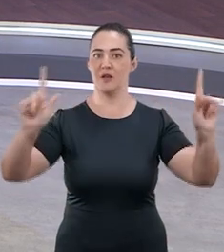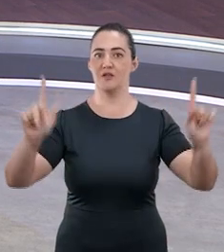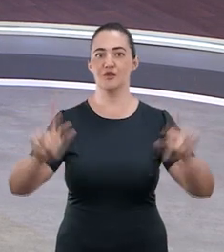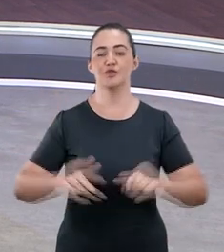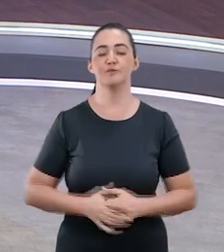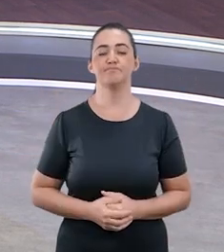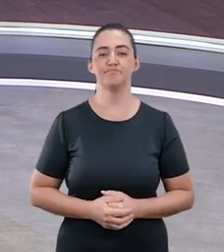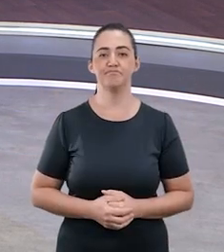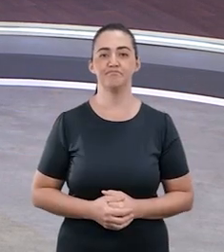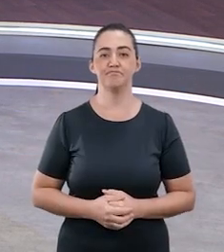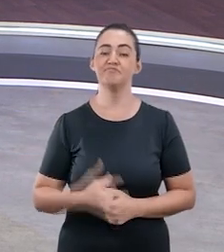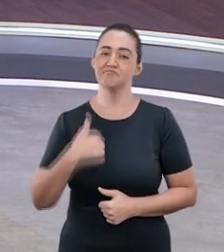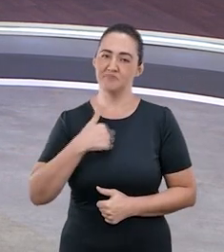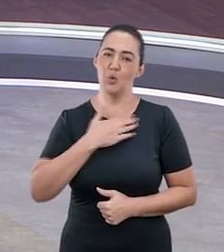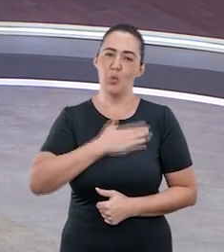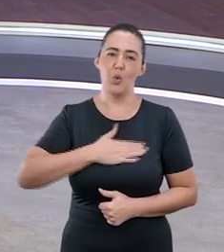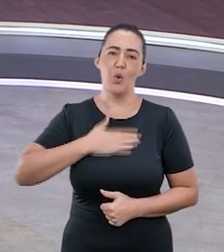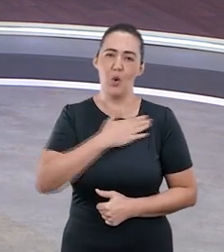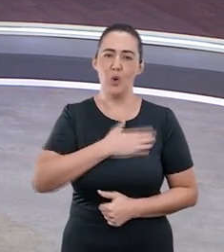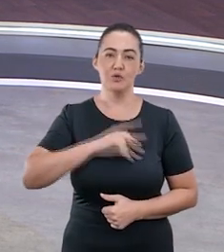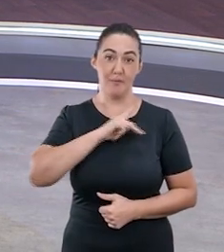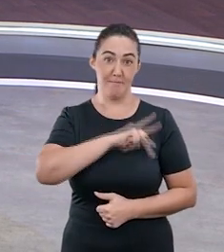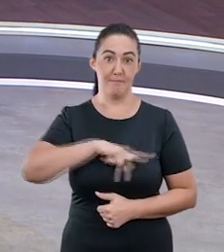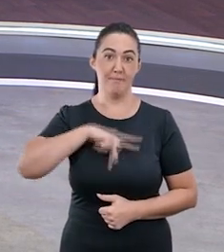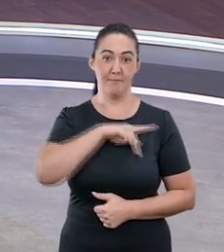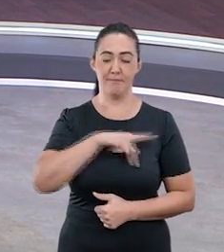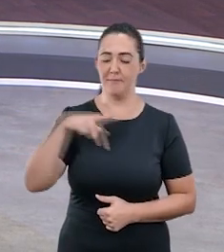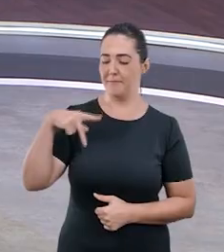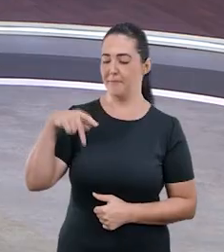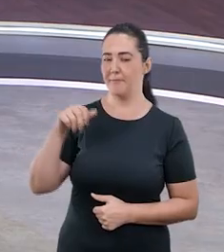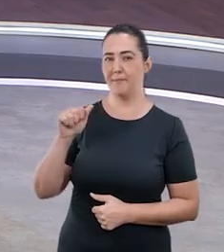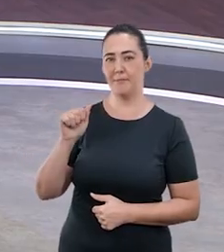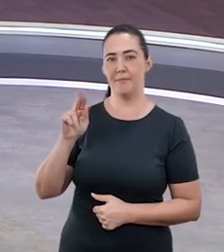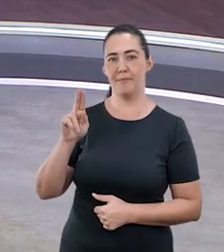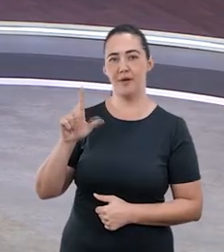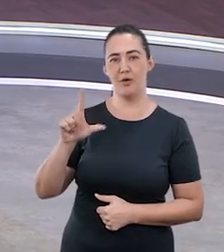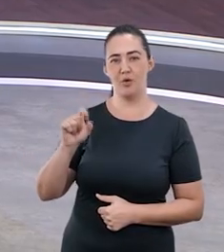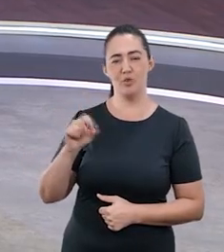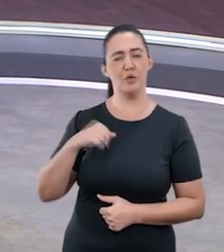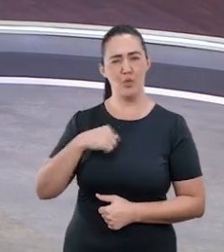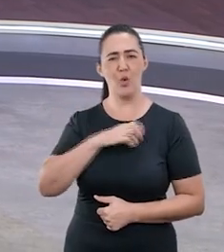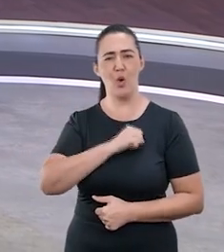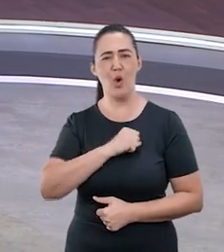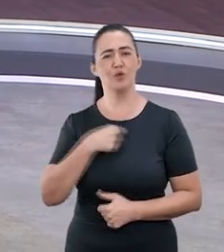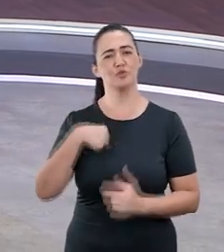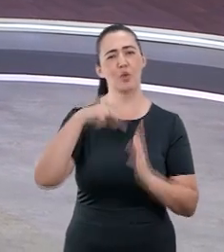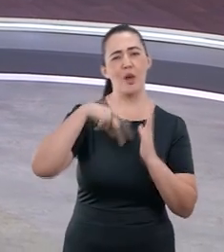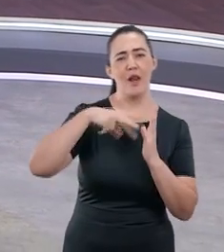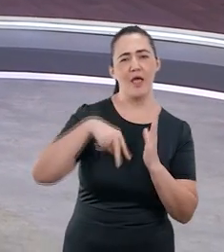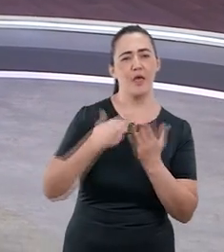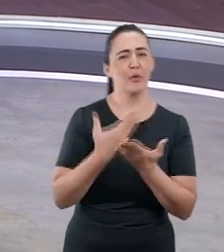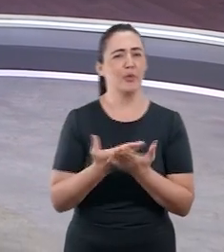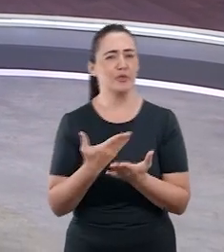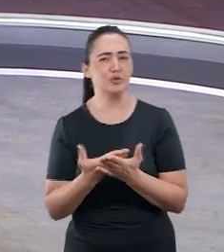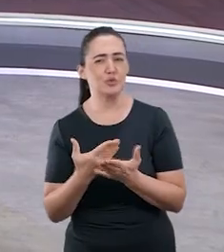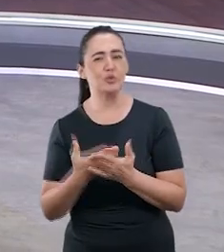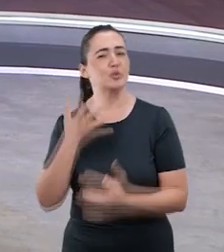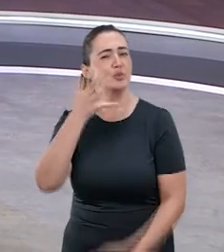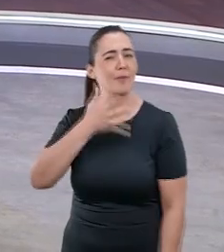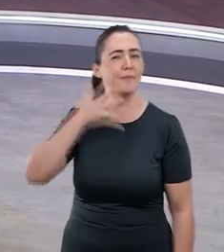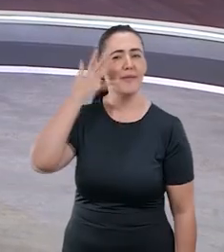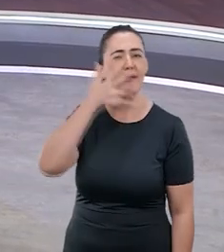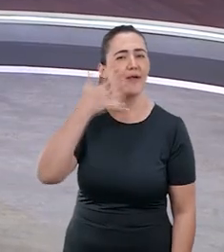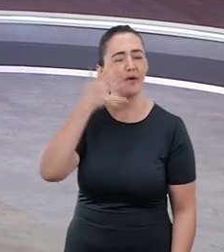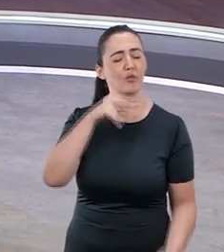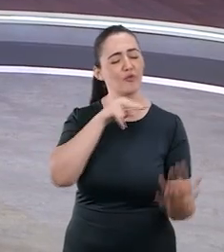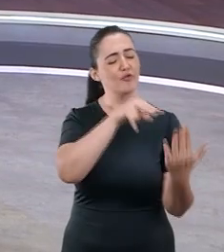do apóstolo Paulo. Eu leio sobre Paulo, eu estudo sobre Paulo, eu prego sobre Paulo, eu me inspiro em Paulo,